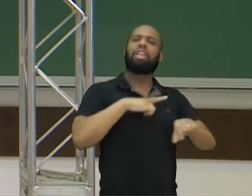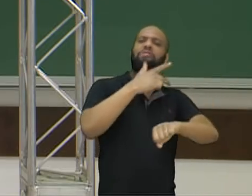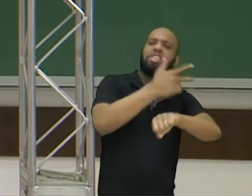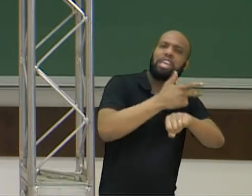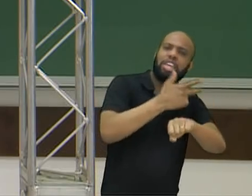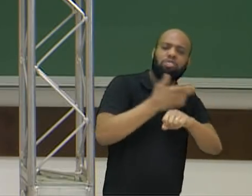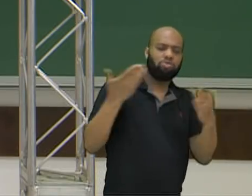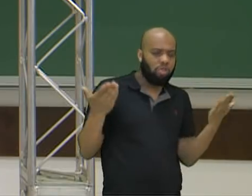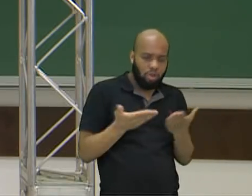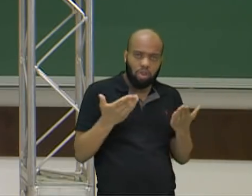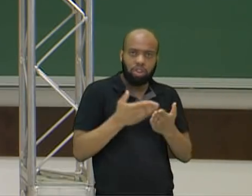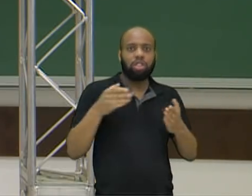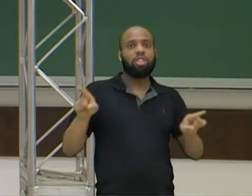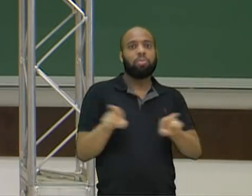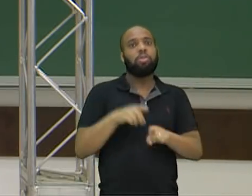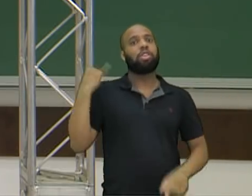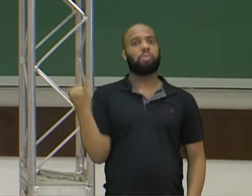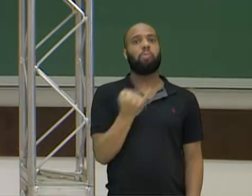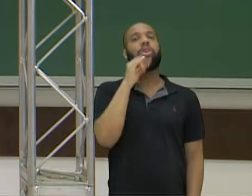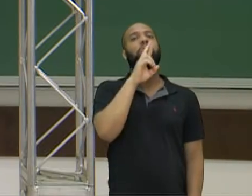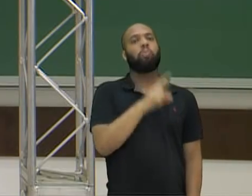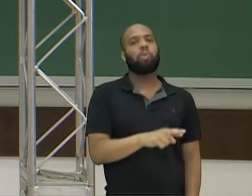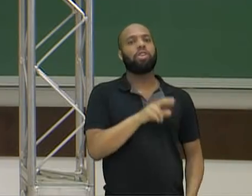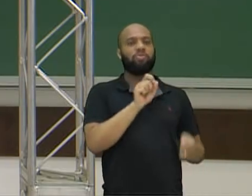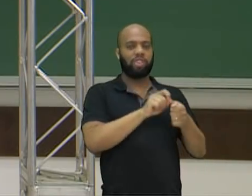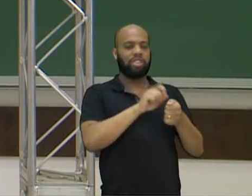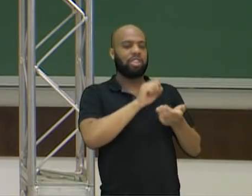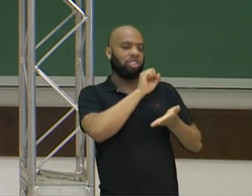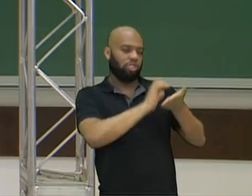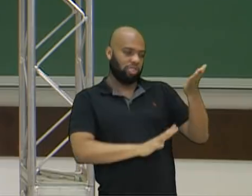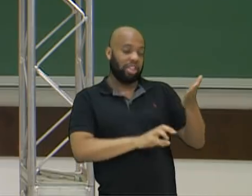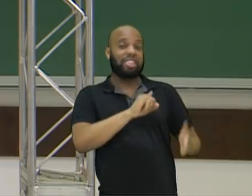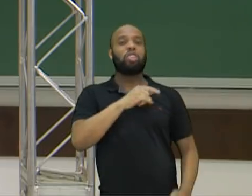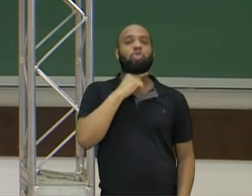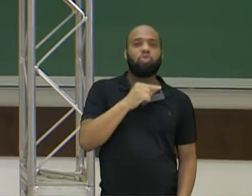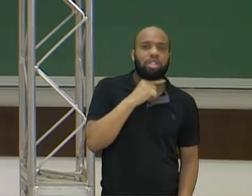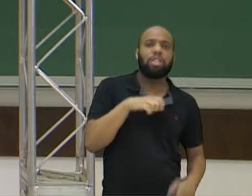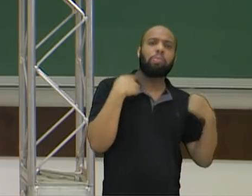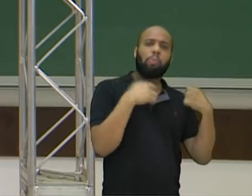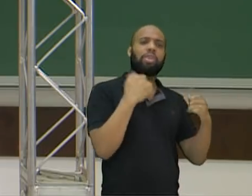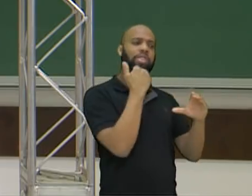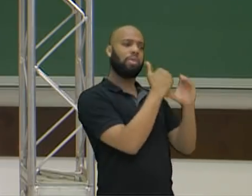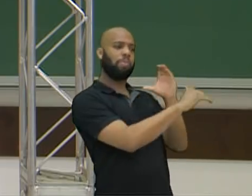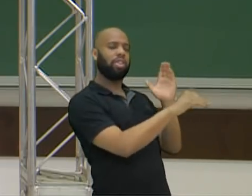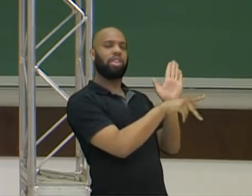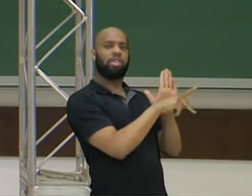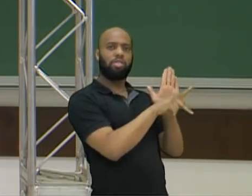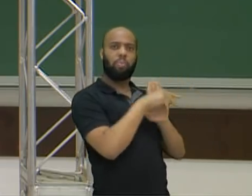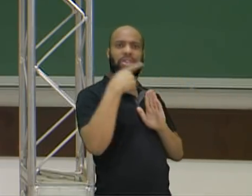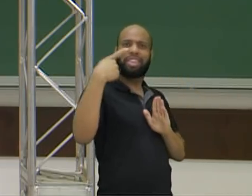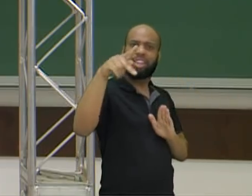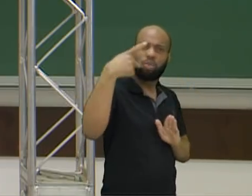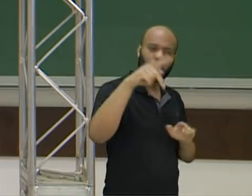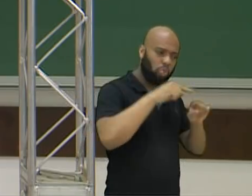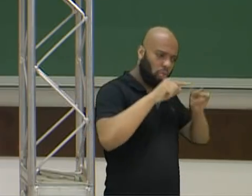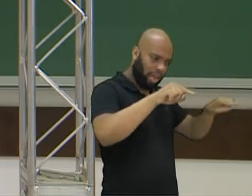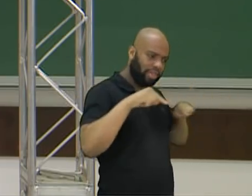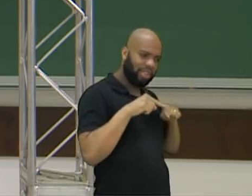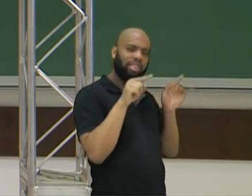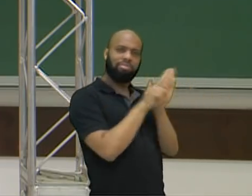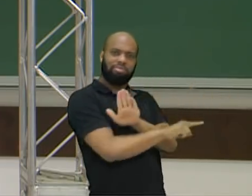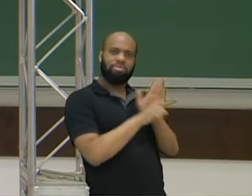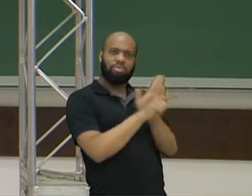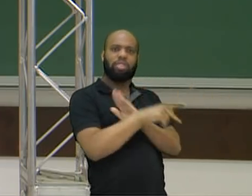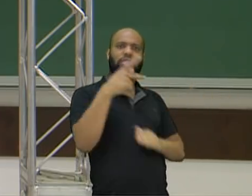slides e, muito importante, fazer o exercício. Teve alguma dúvida? Não deixe de mandar no fórum da sua turma um recadinho para